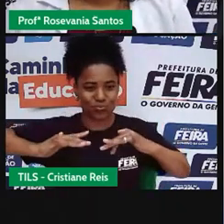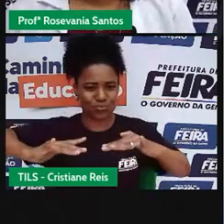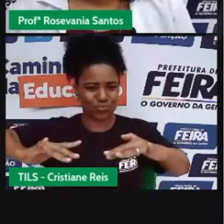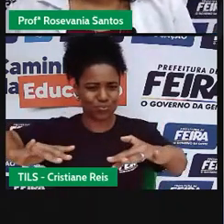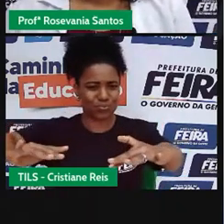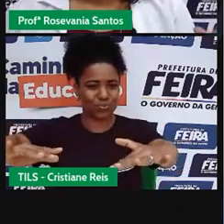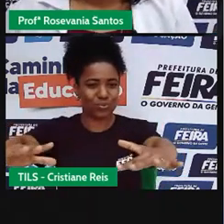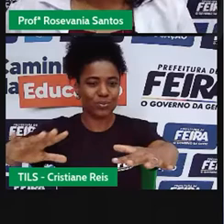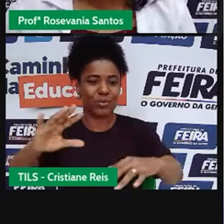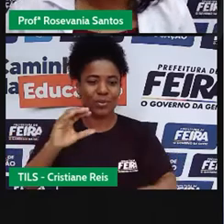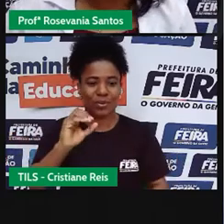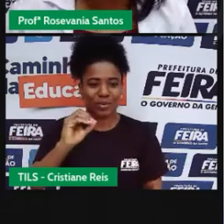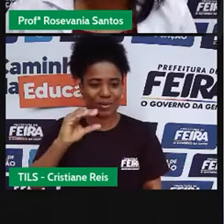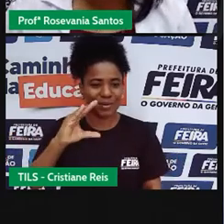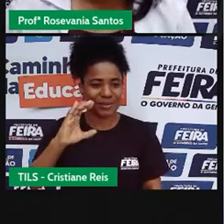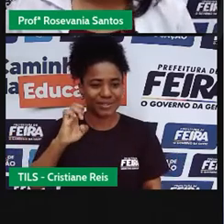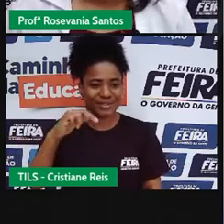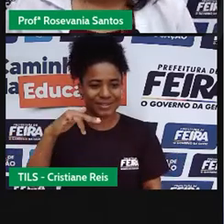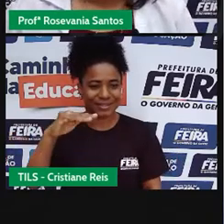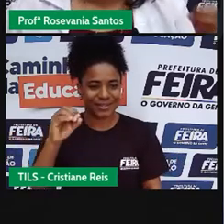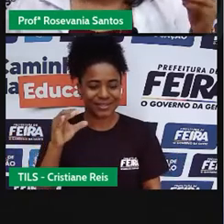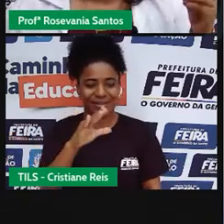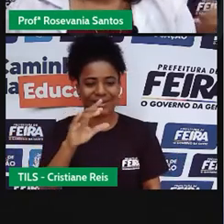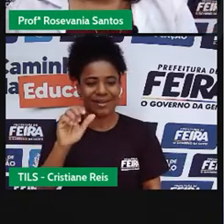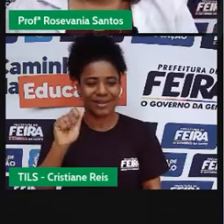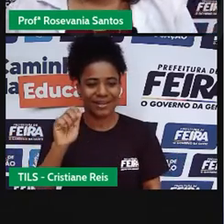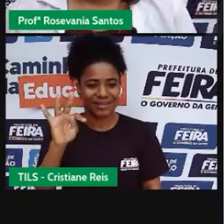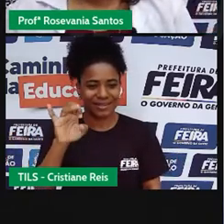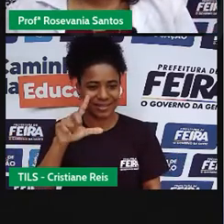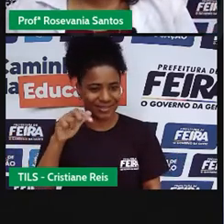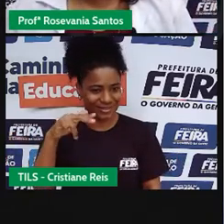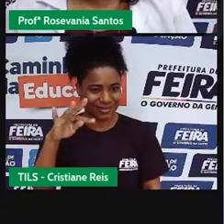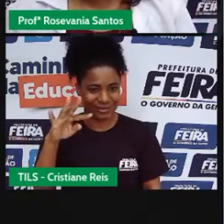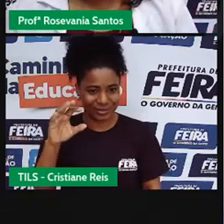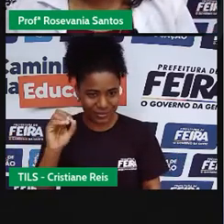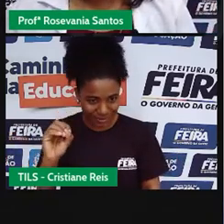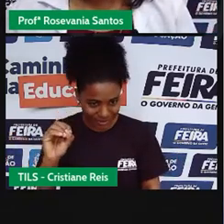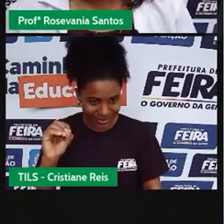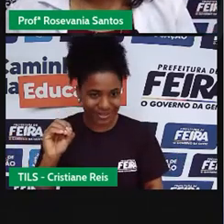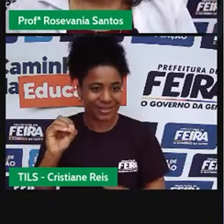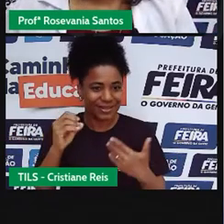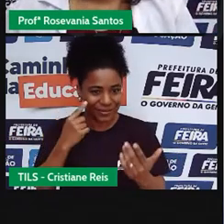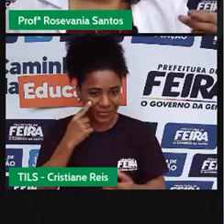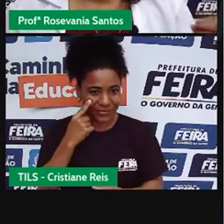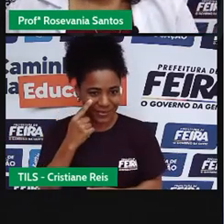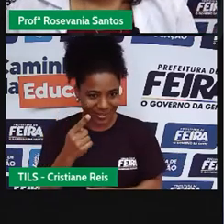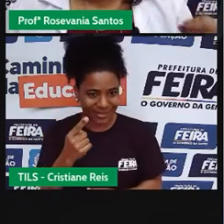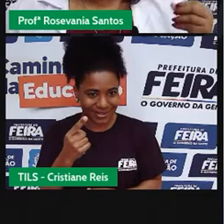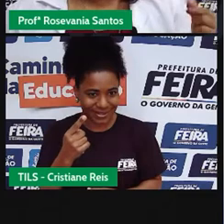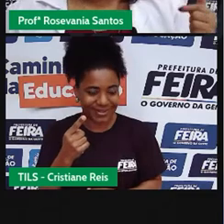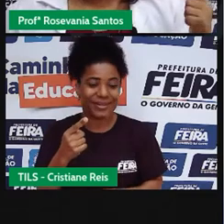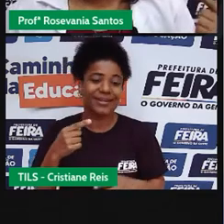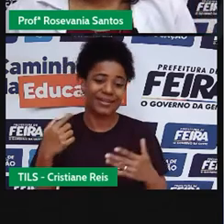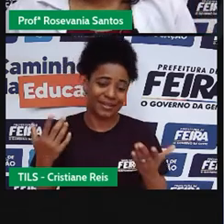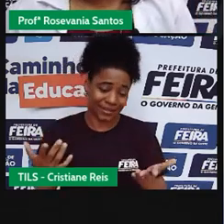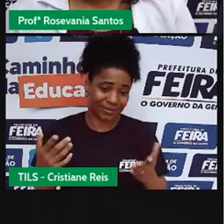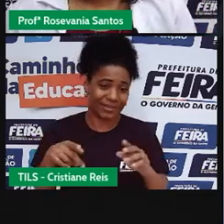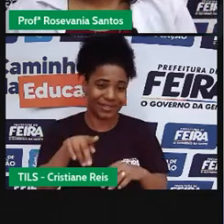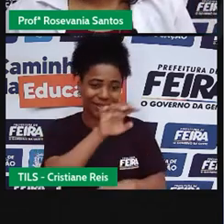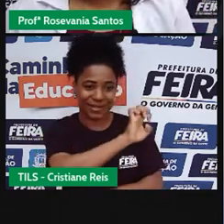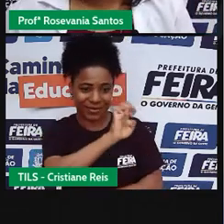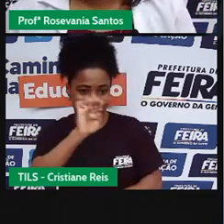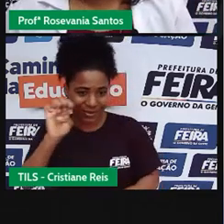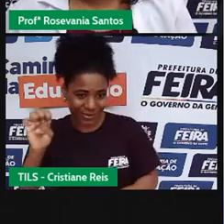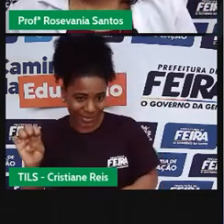Aí, continuando, só passando as massas de ar equatorial, equatorial continental. E a gente tem o